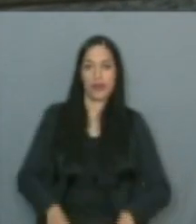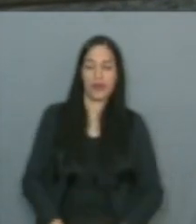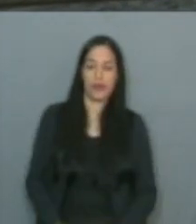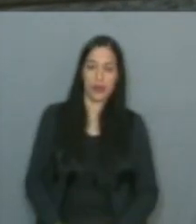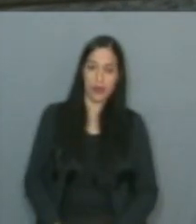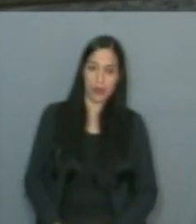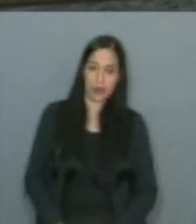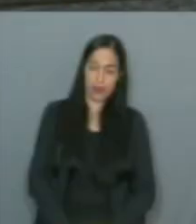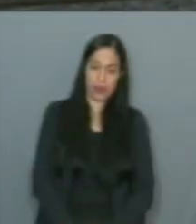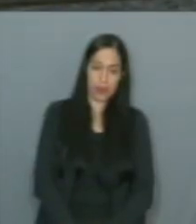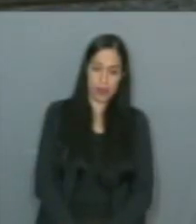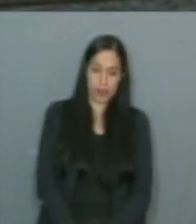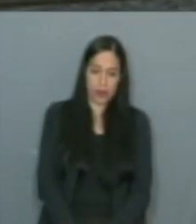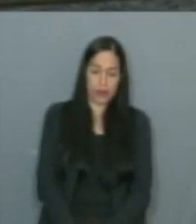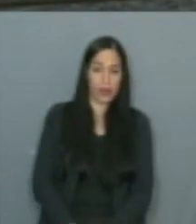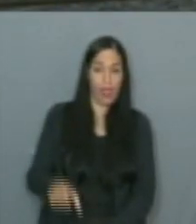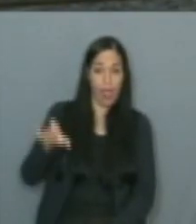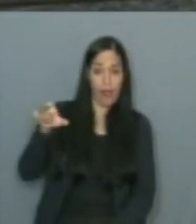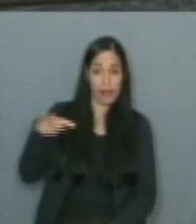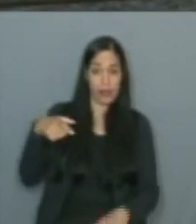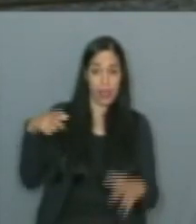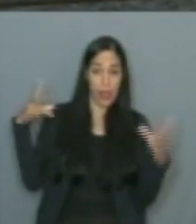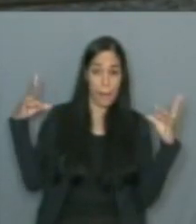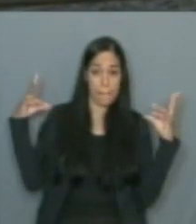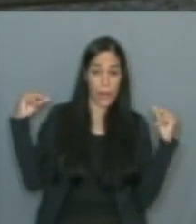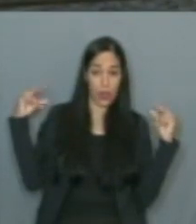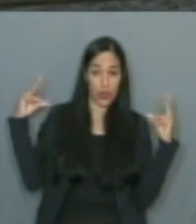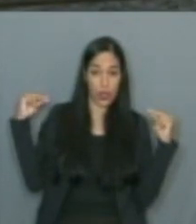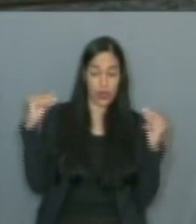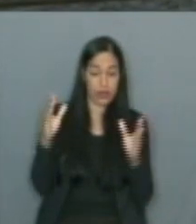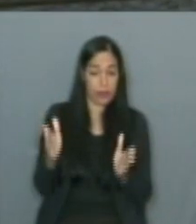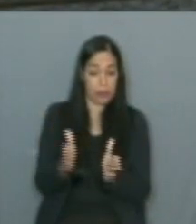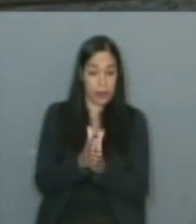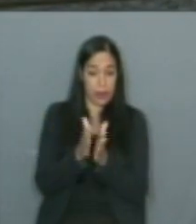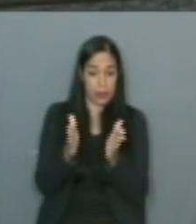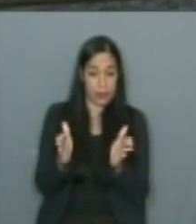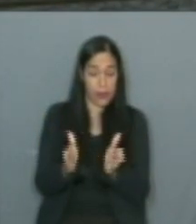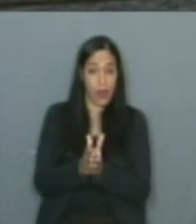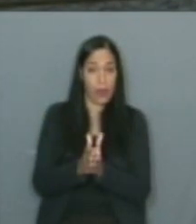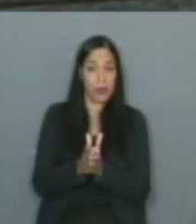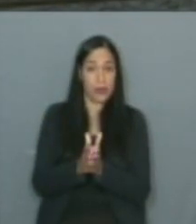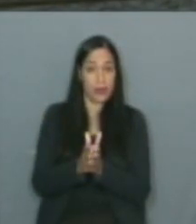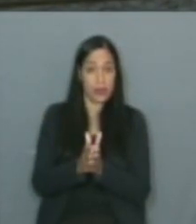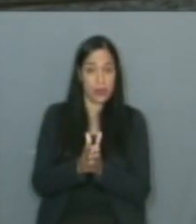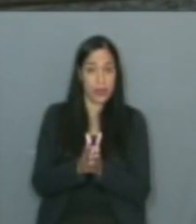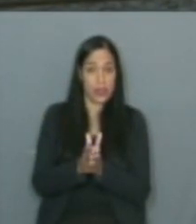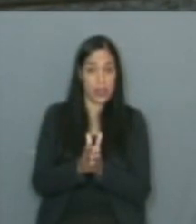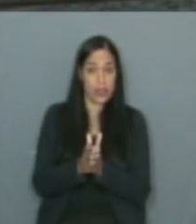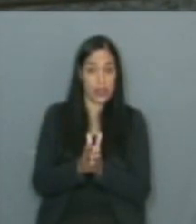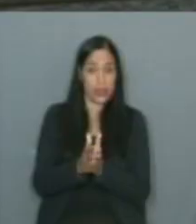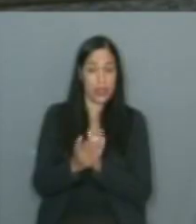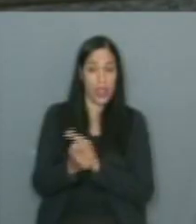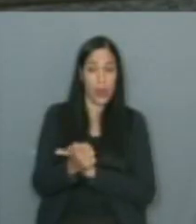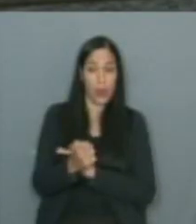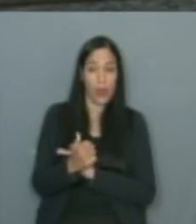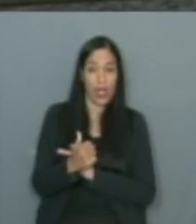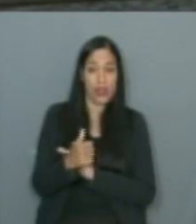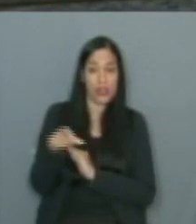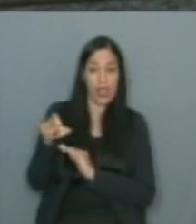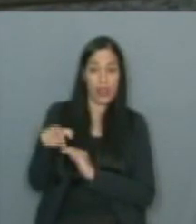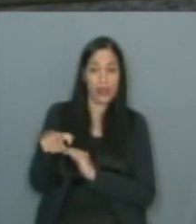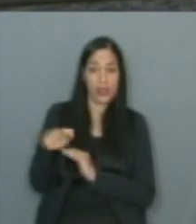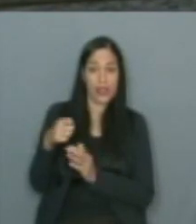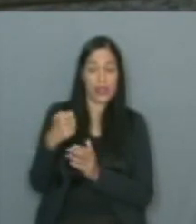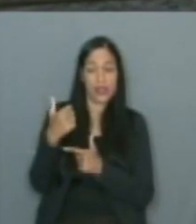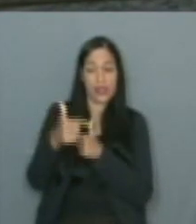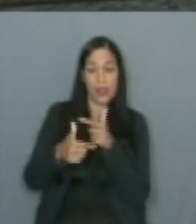E carteira de motorista para pobre é quase como uma carteira de trabalho. É uma